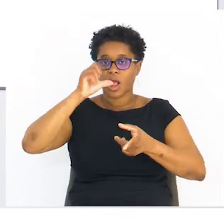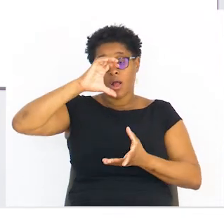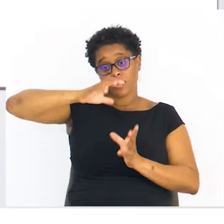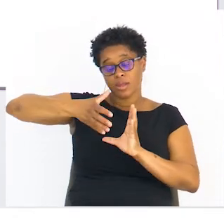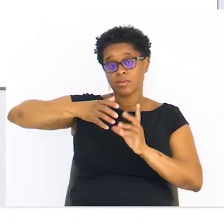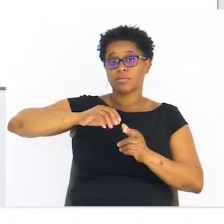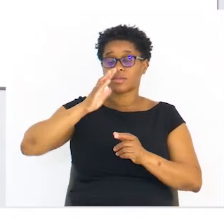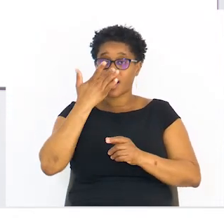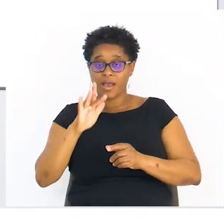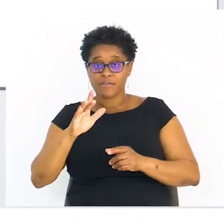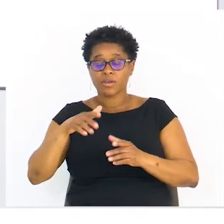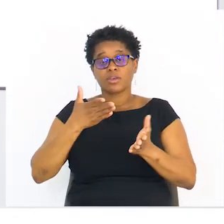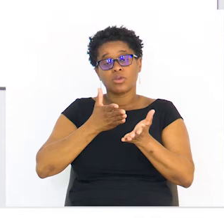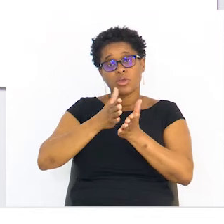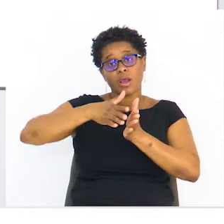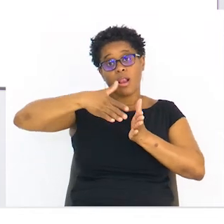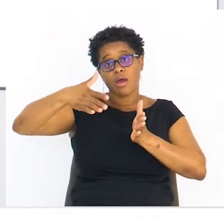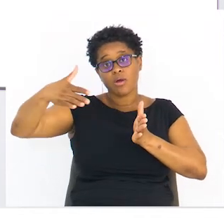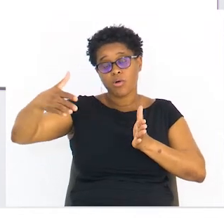para outros continentes.